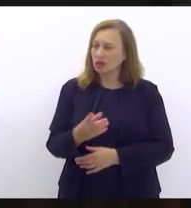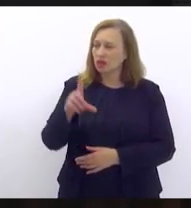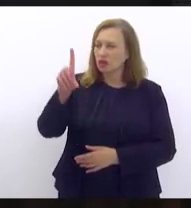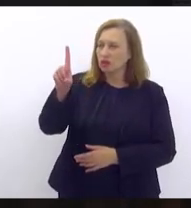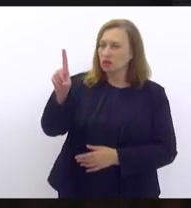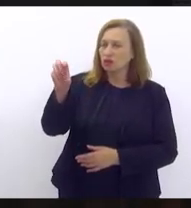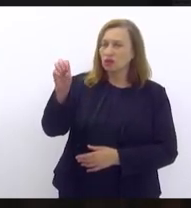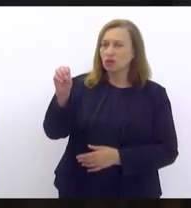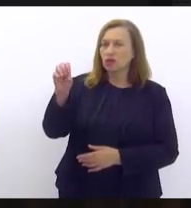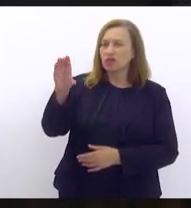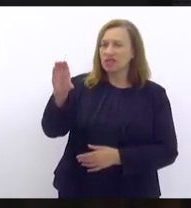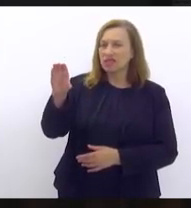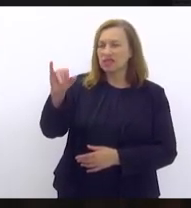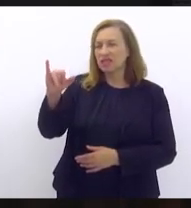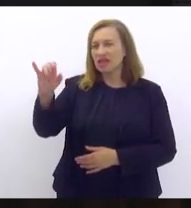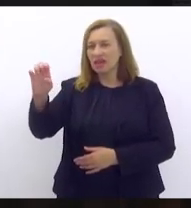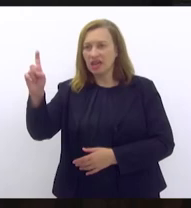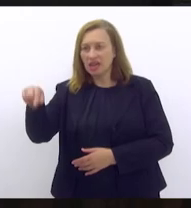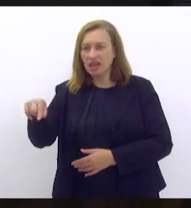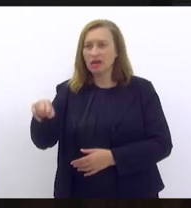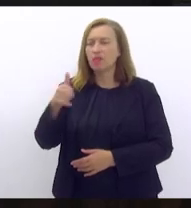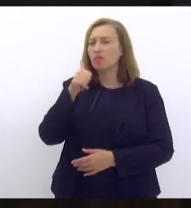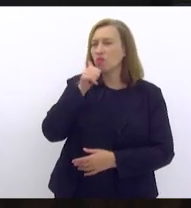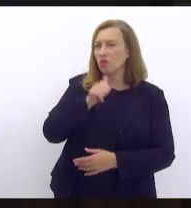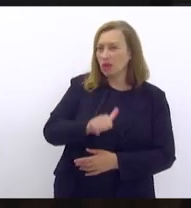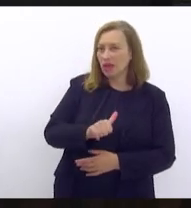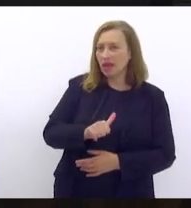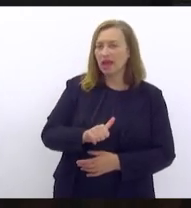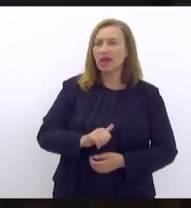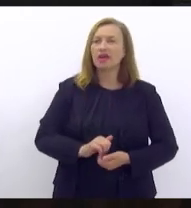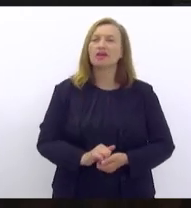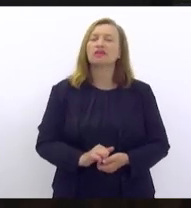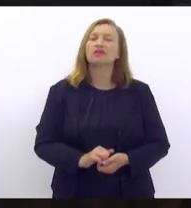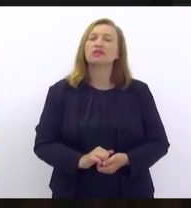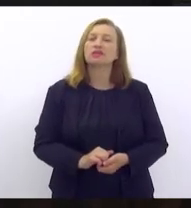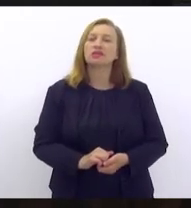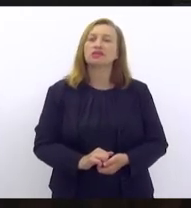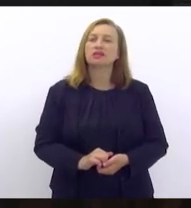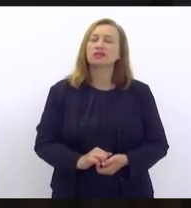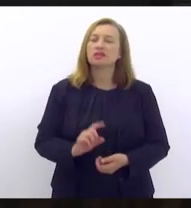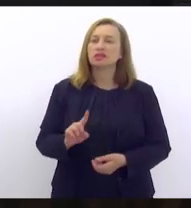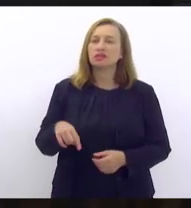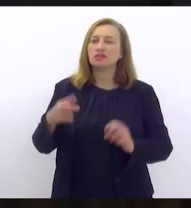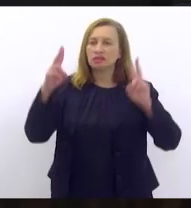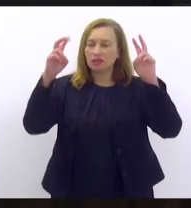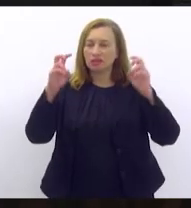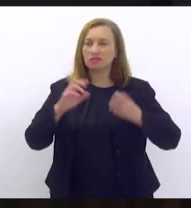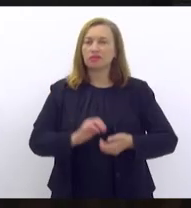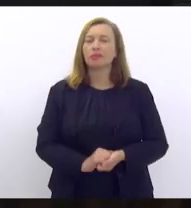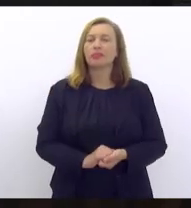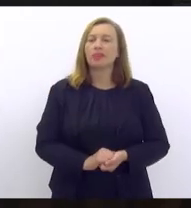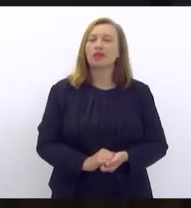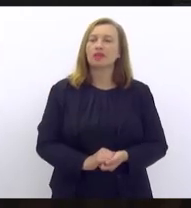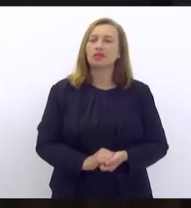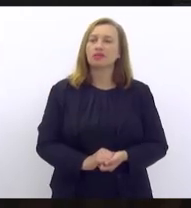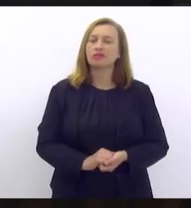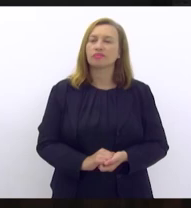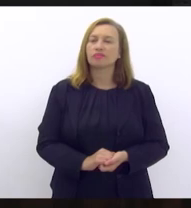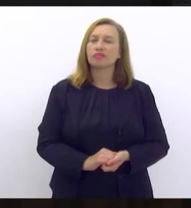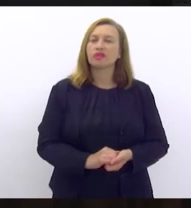Fluminense na forma que especifica e dá outras providências, pendendo